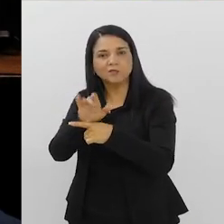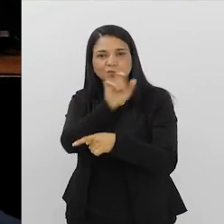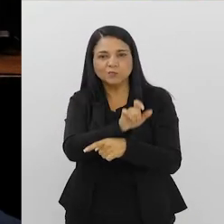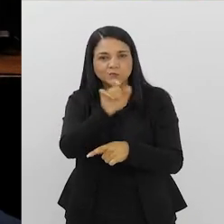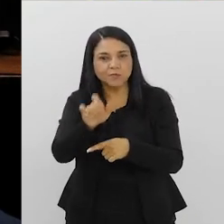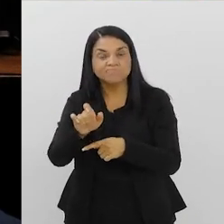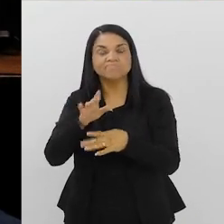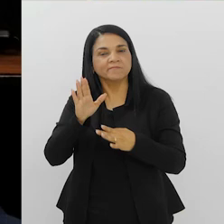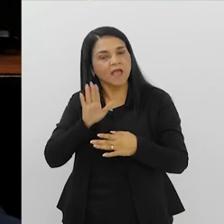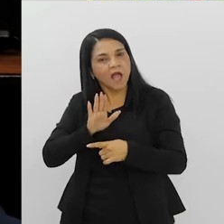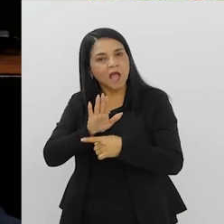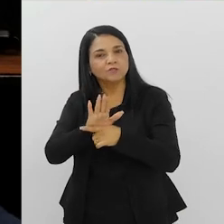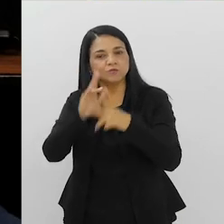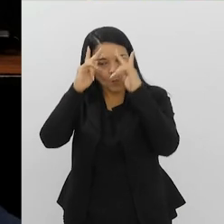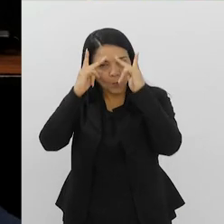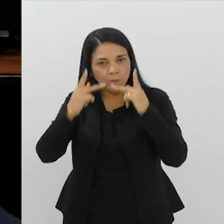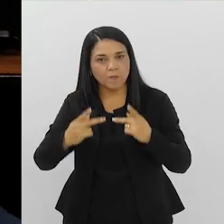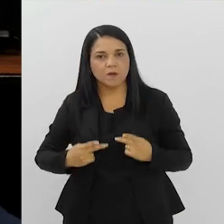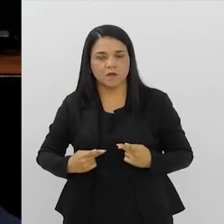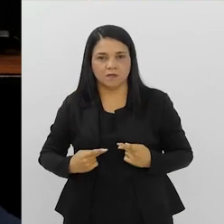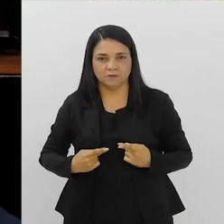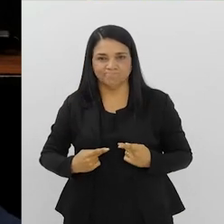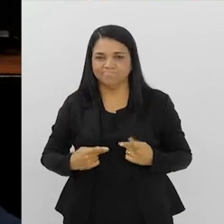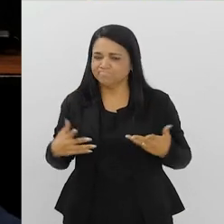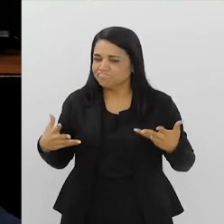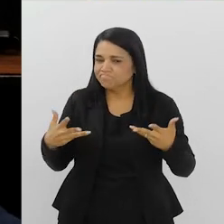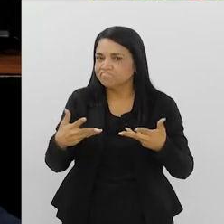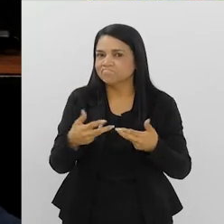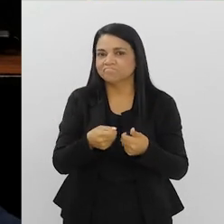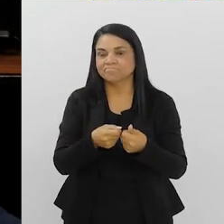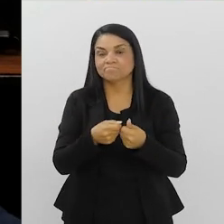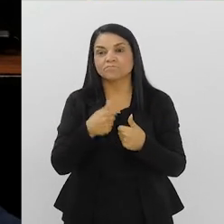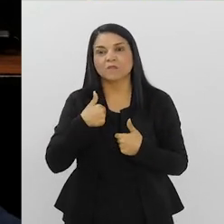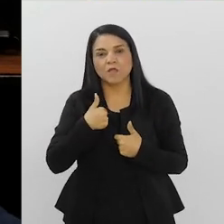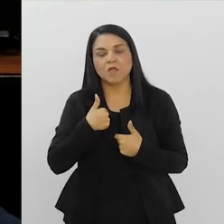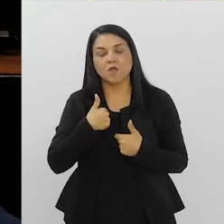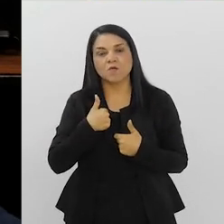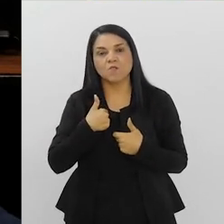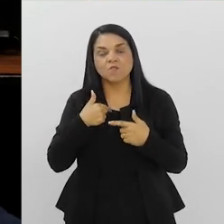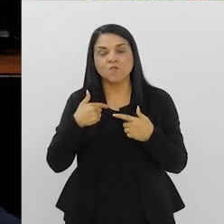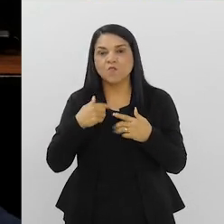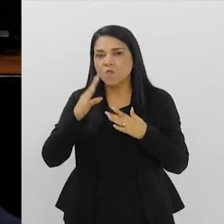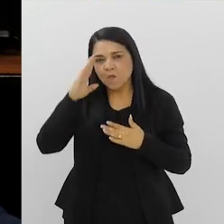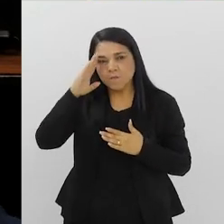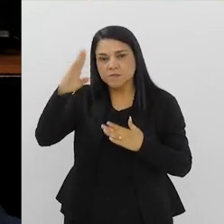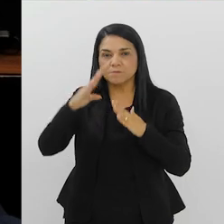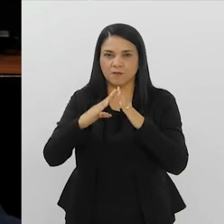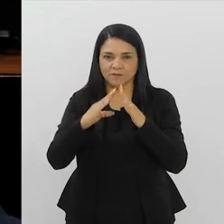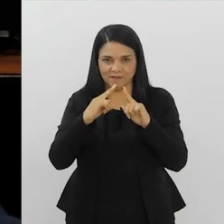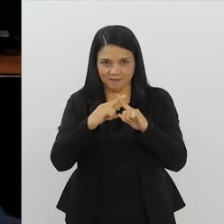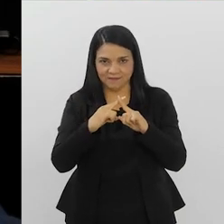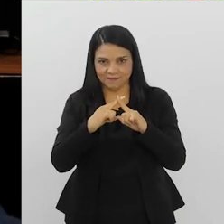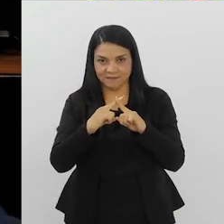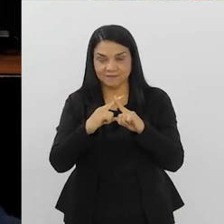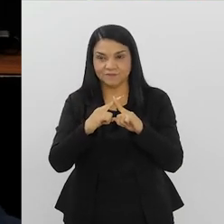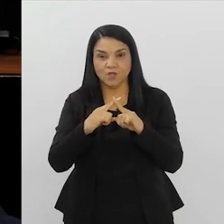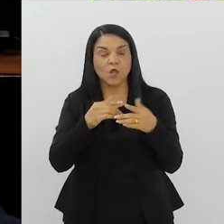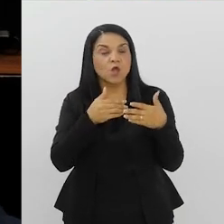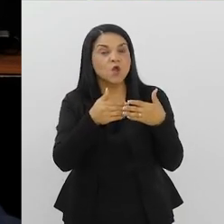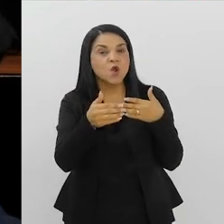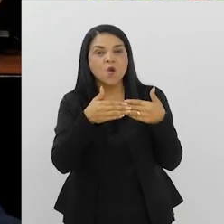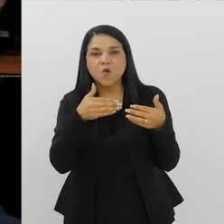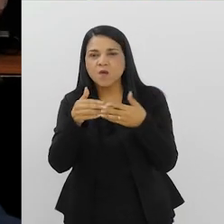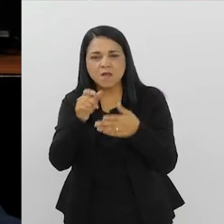corais né Eh eh todos são bem-vindos e não há uma necessidade de pertencer